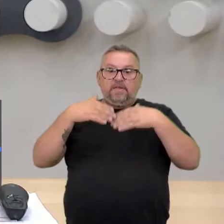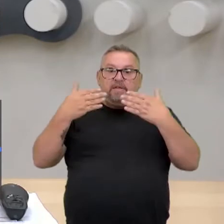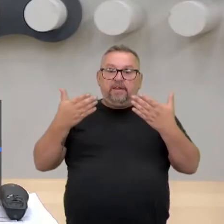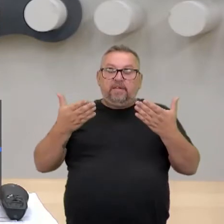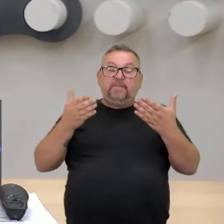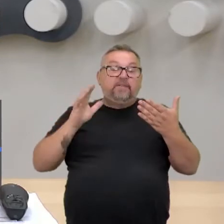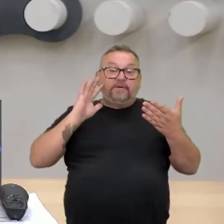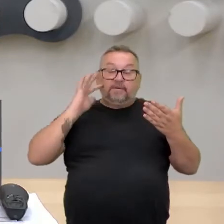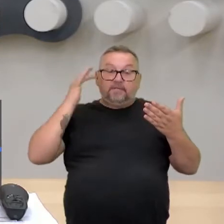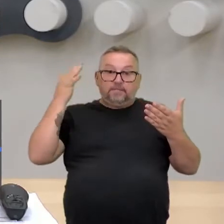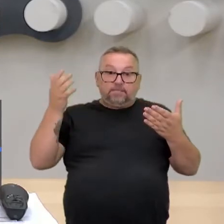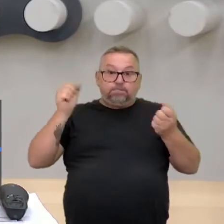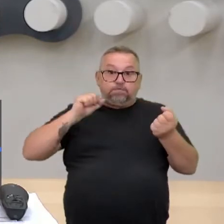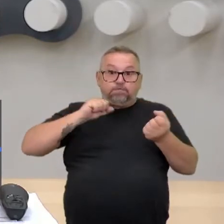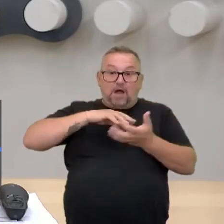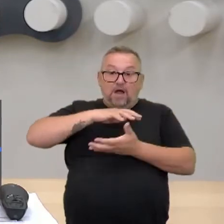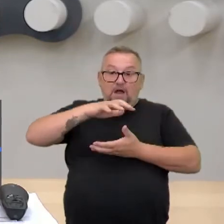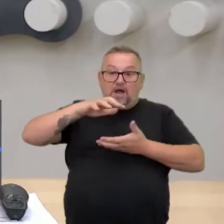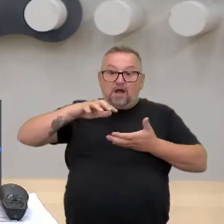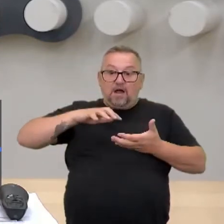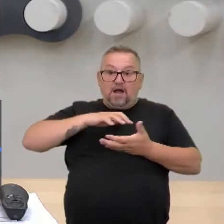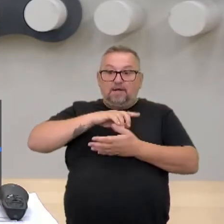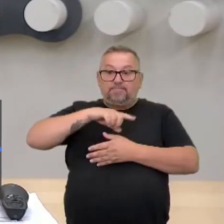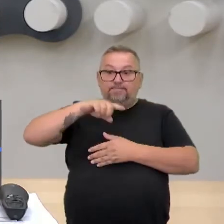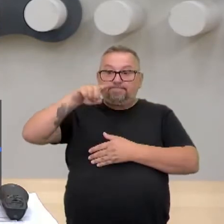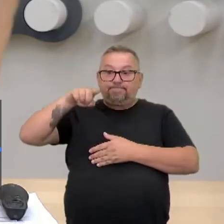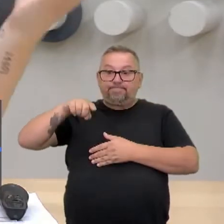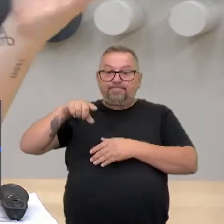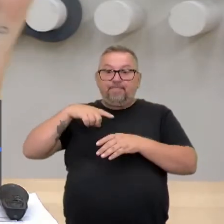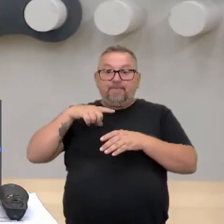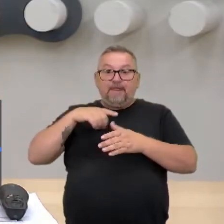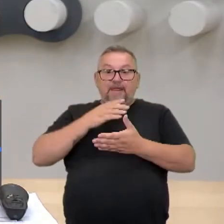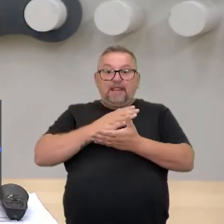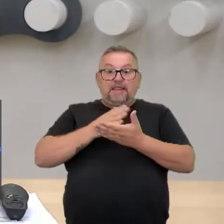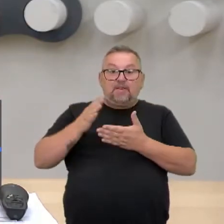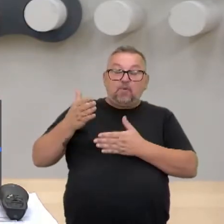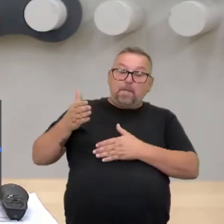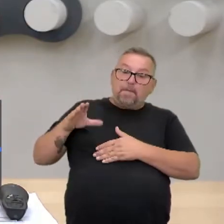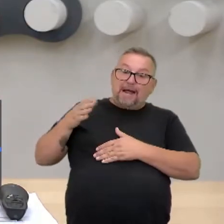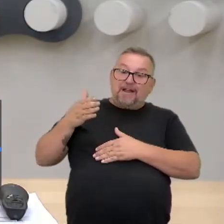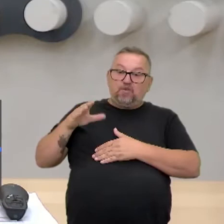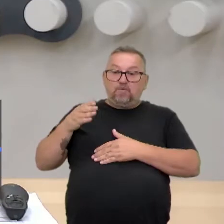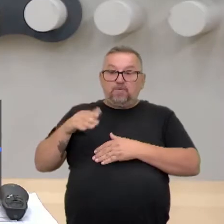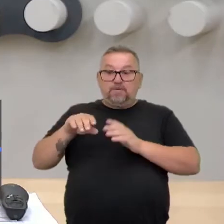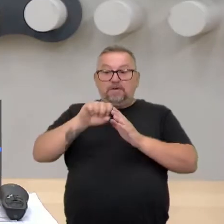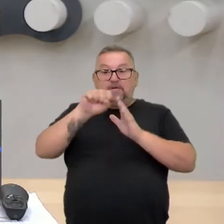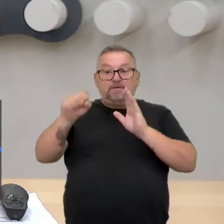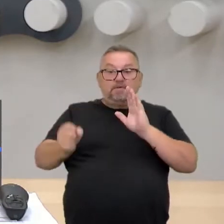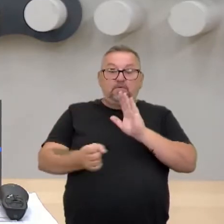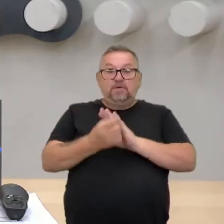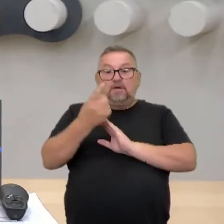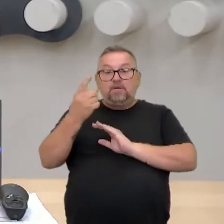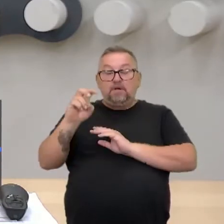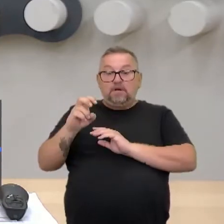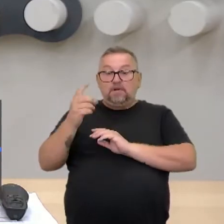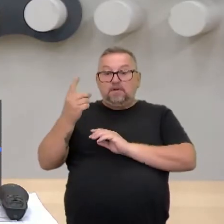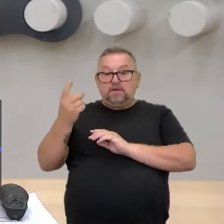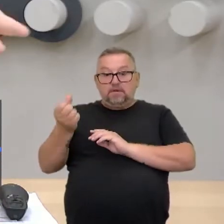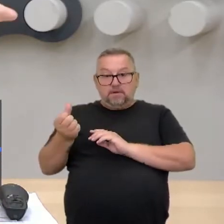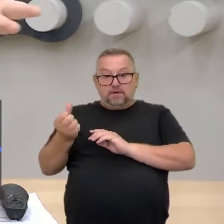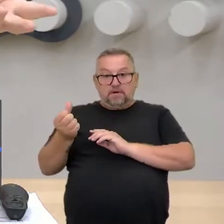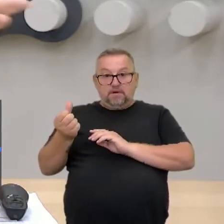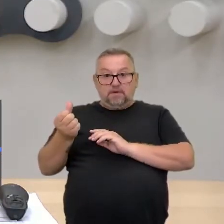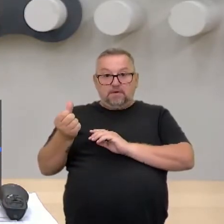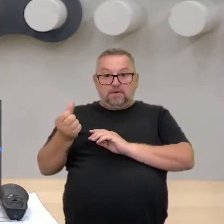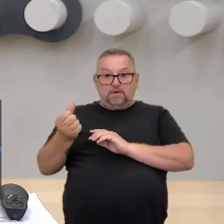que se dá essa revolução científica ela tem início mais ou menos entre os séculos 15 e 16